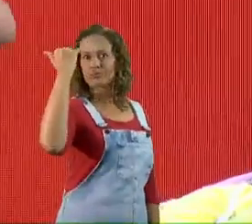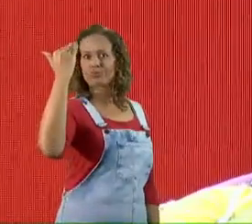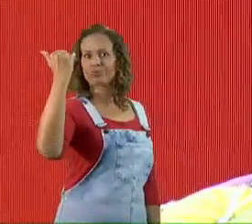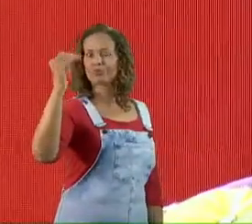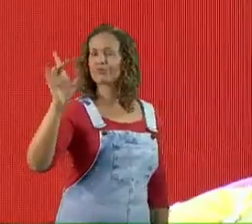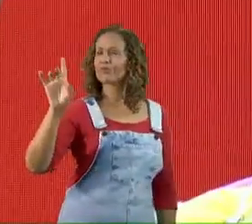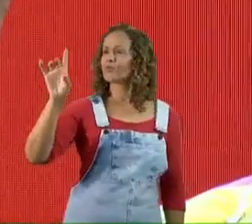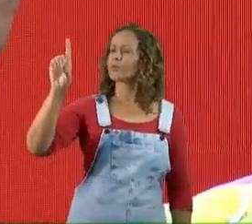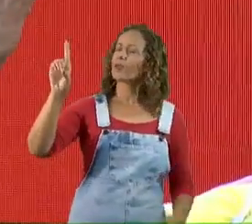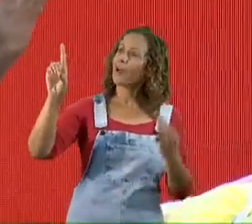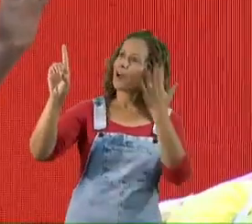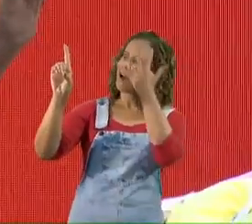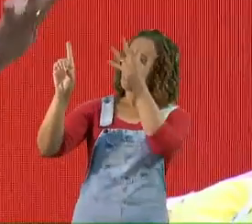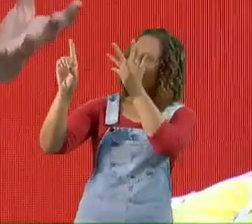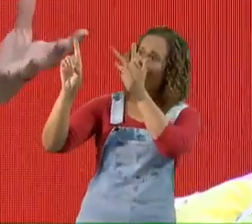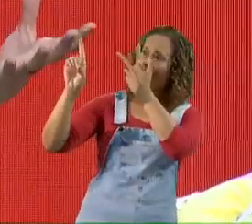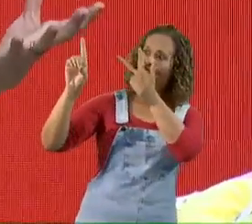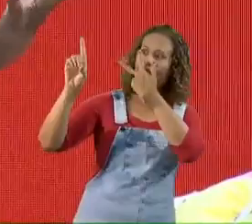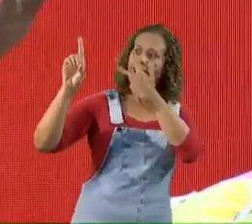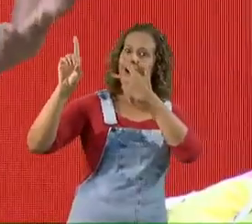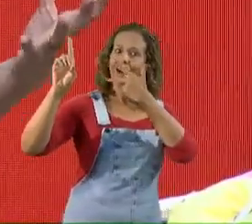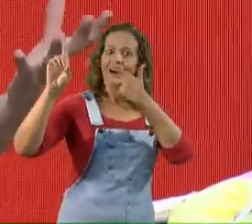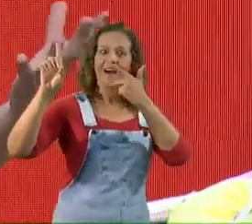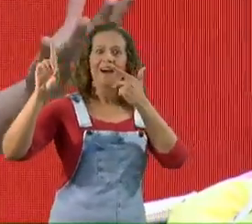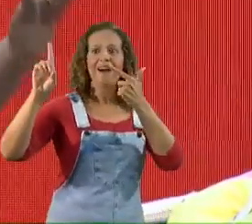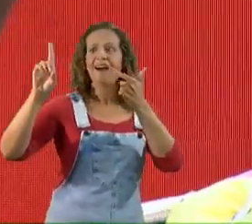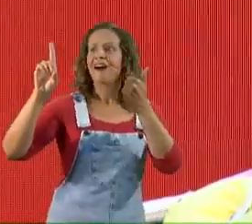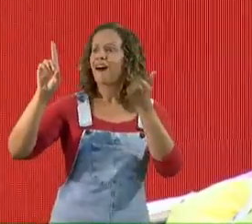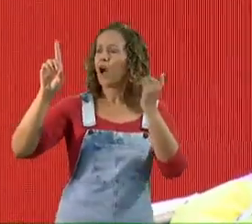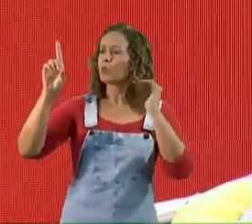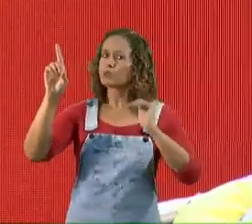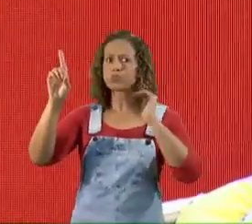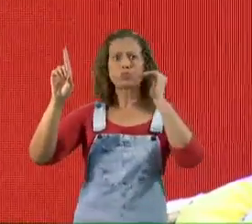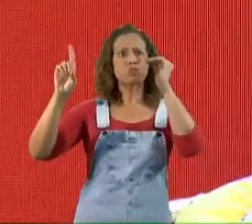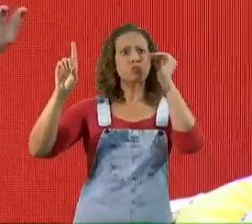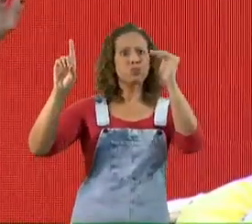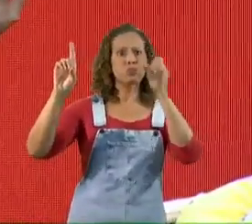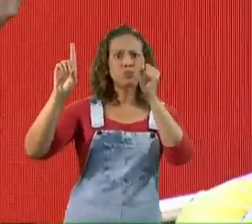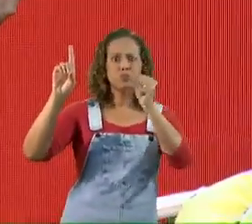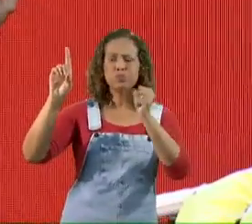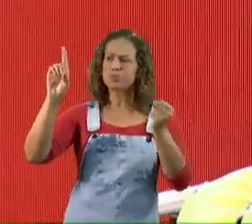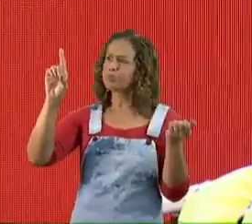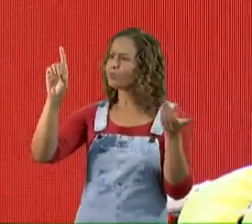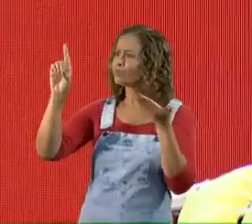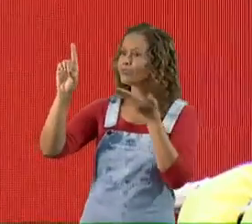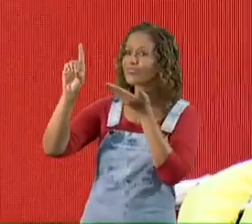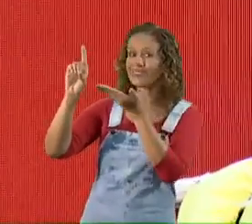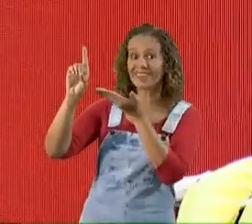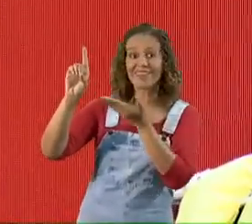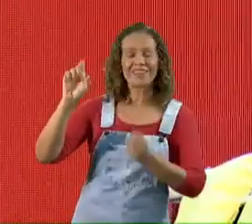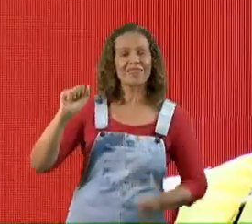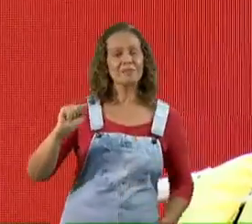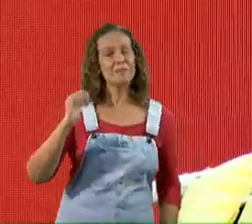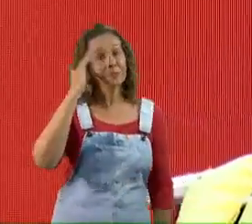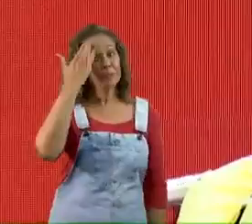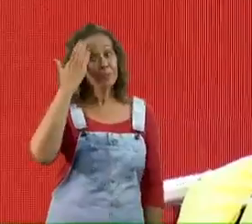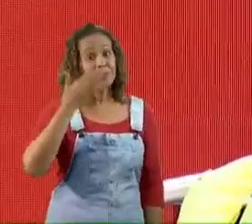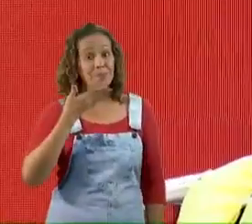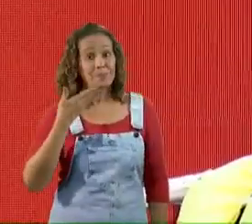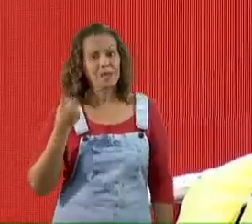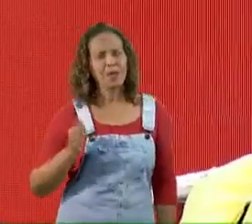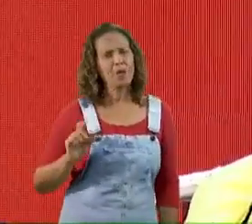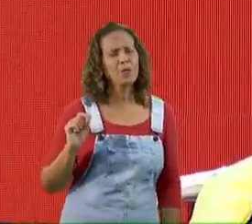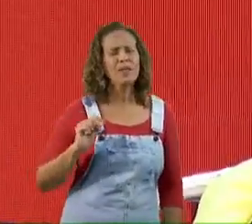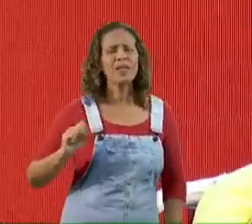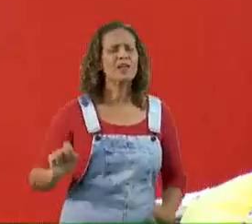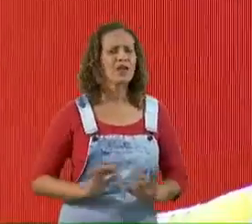a beleza de Deus, a grandeza de Deus. Vamos entender melhor o que